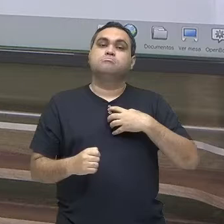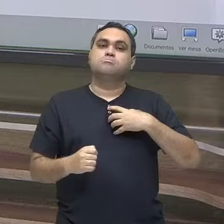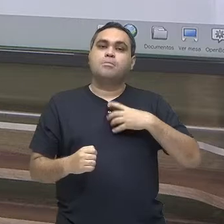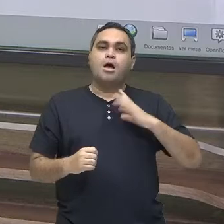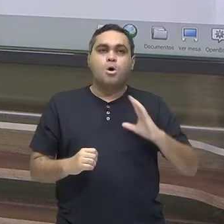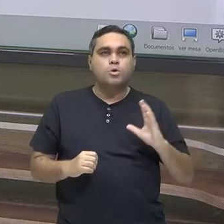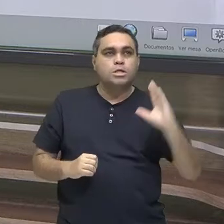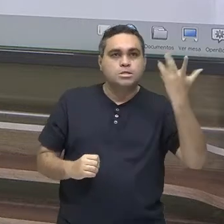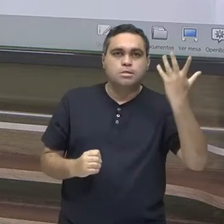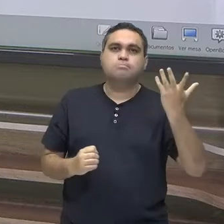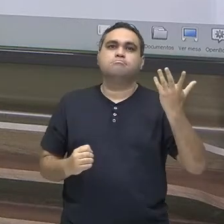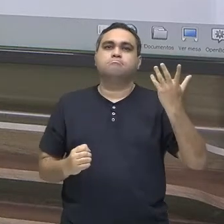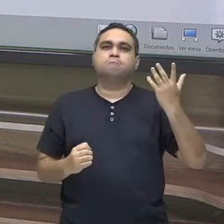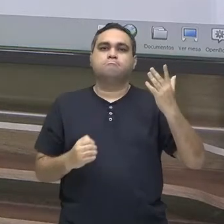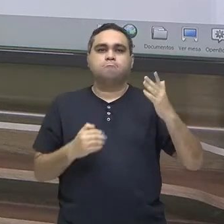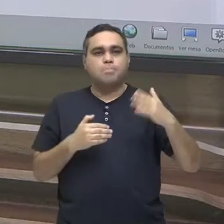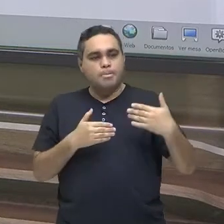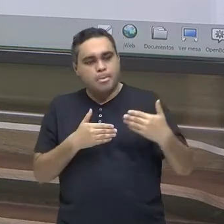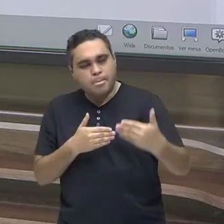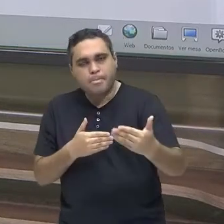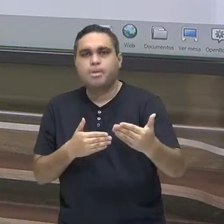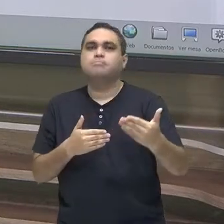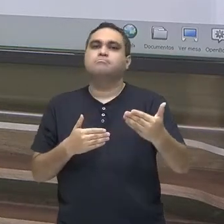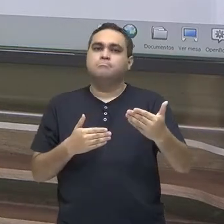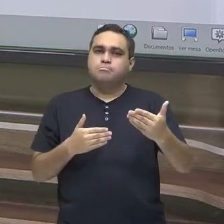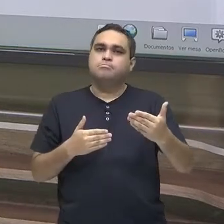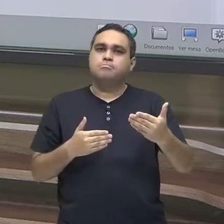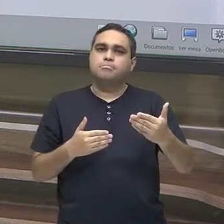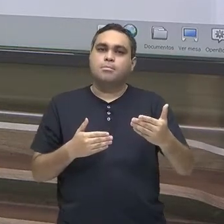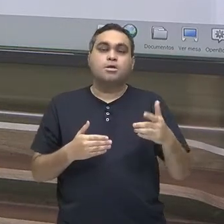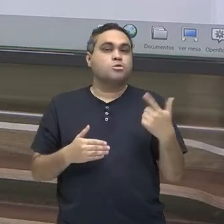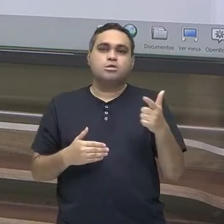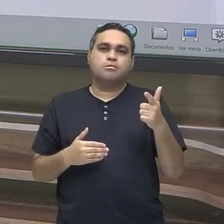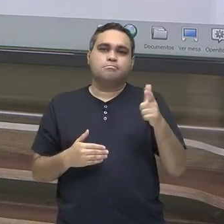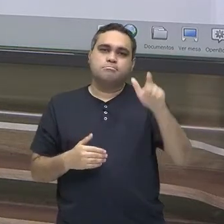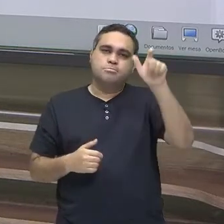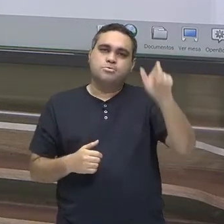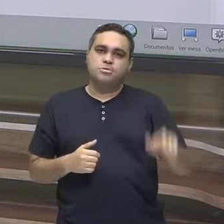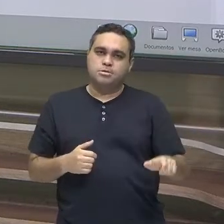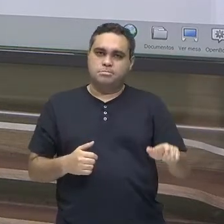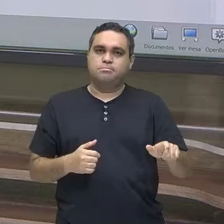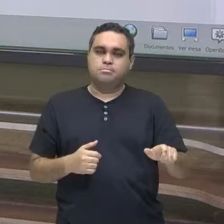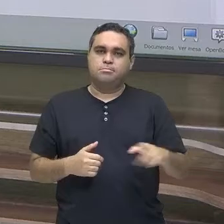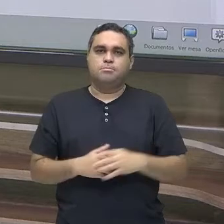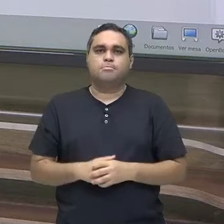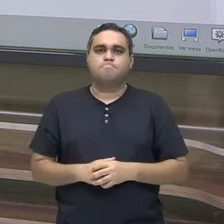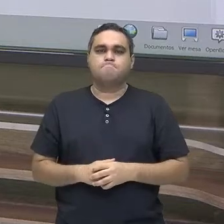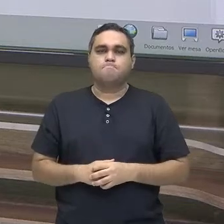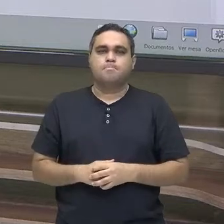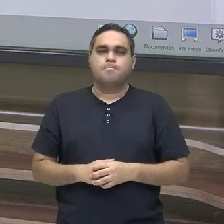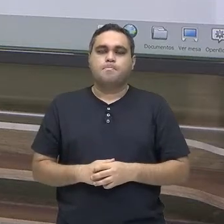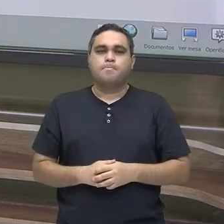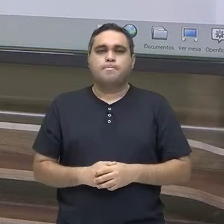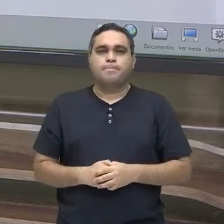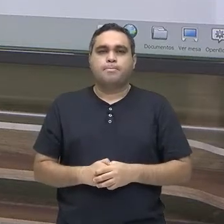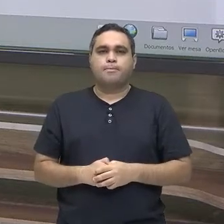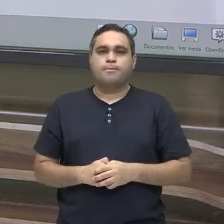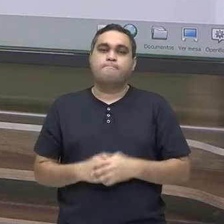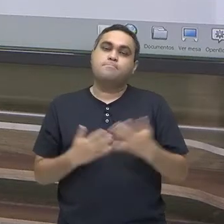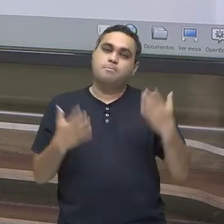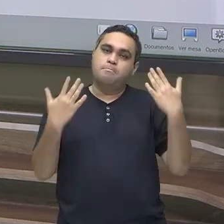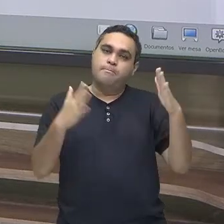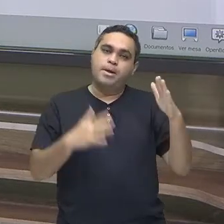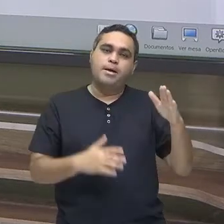tempo decorrido, tempo que transcorreu, ele não possui sujeito. Então, parabéns. O nosso